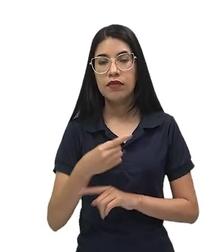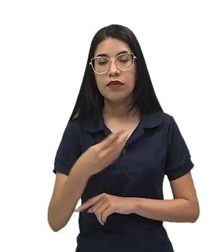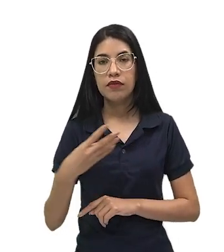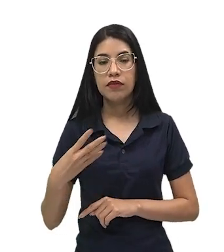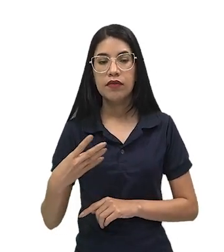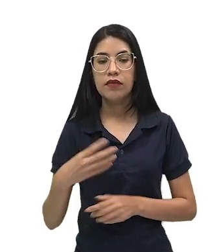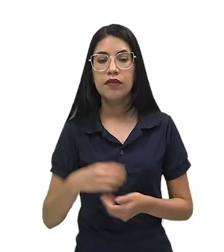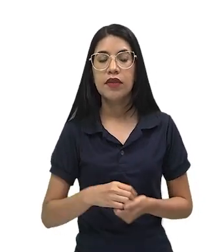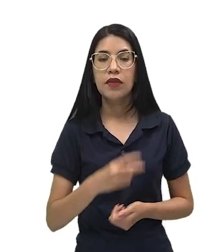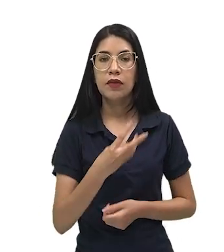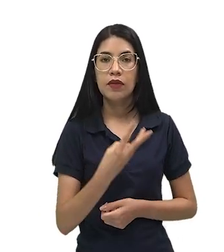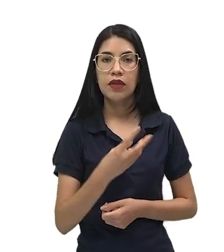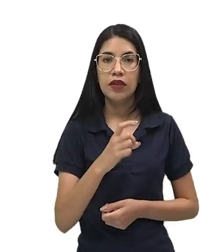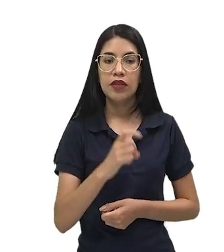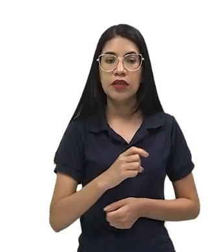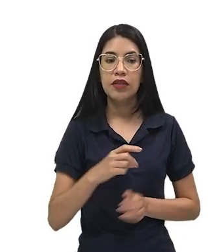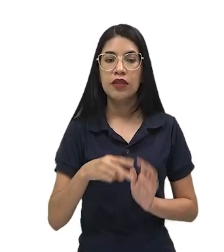a